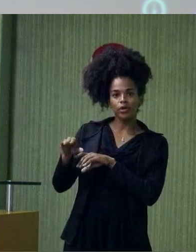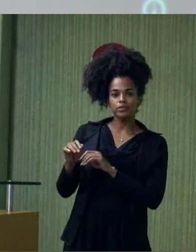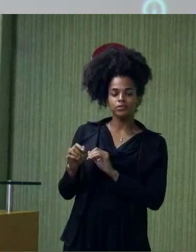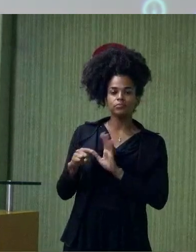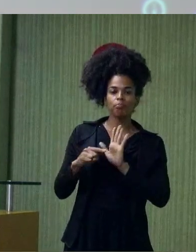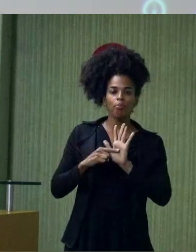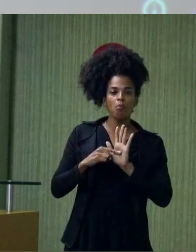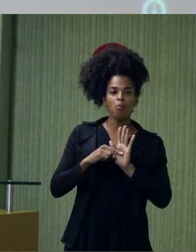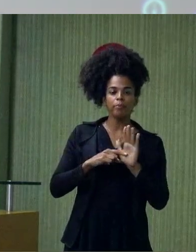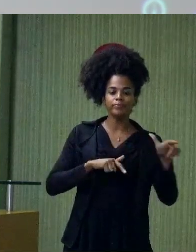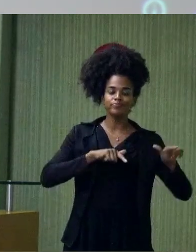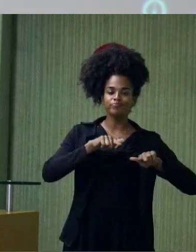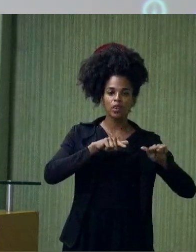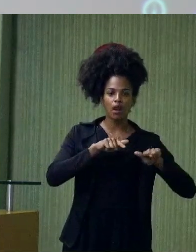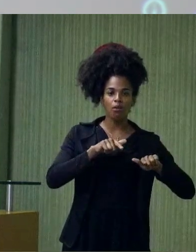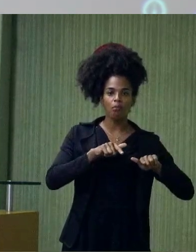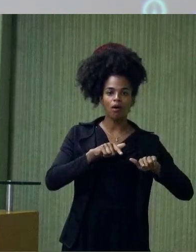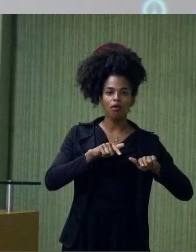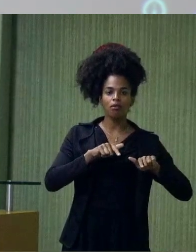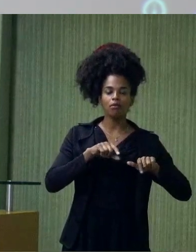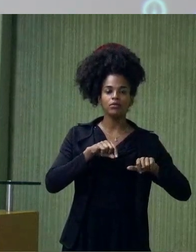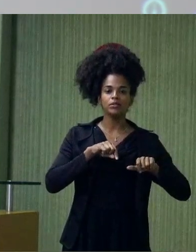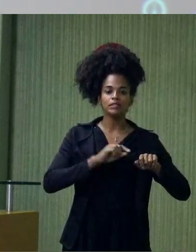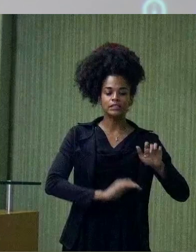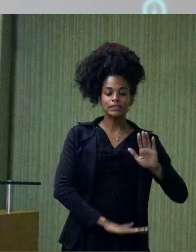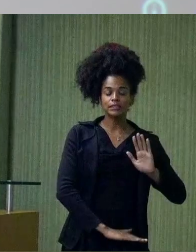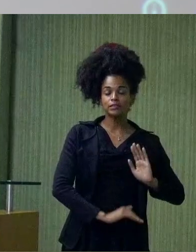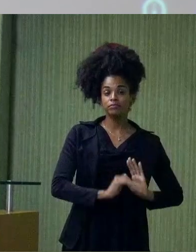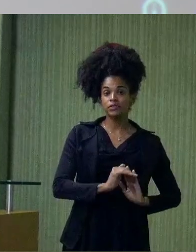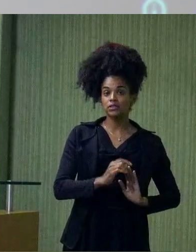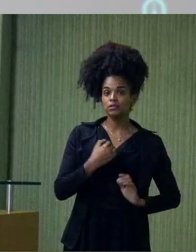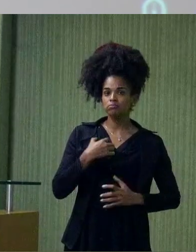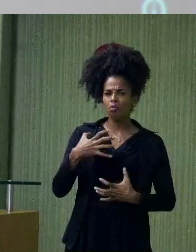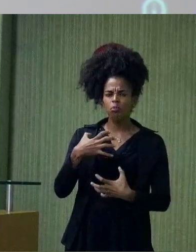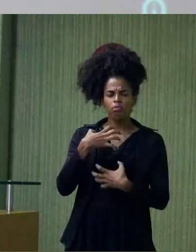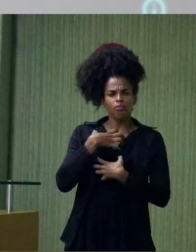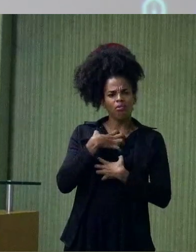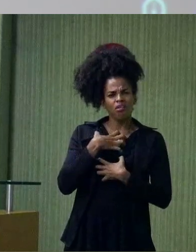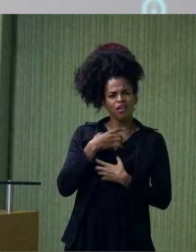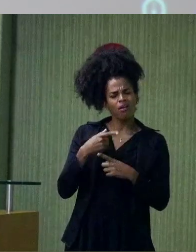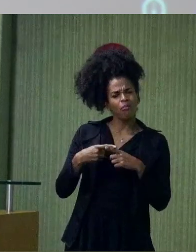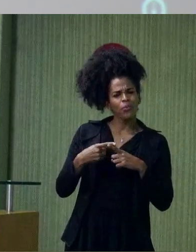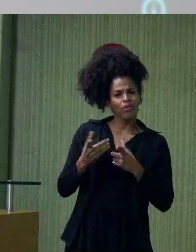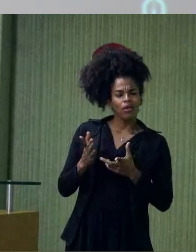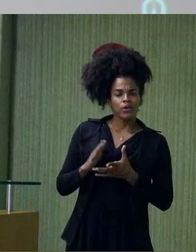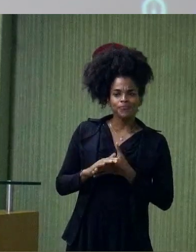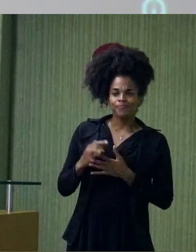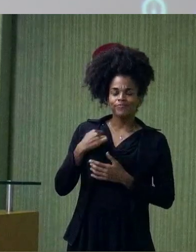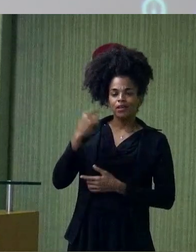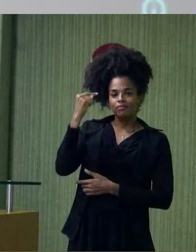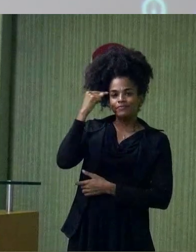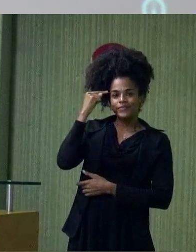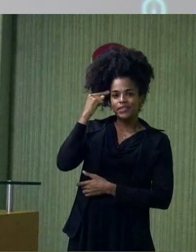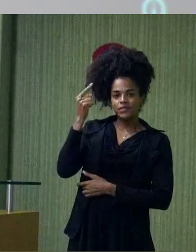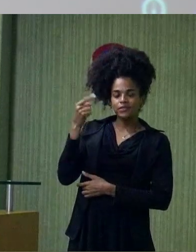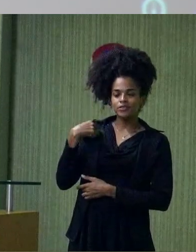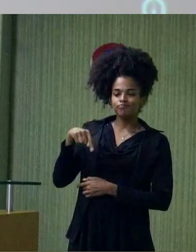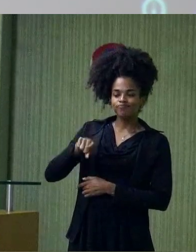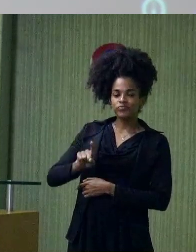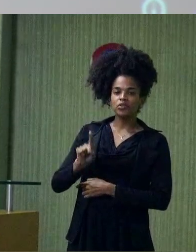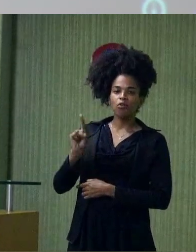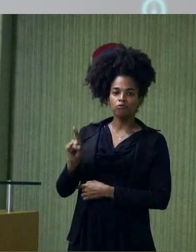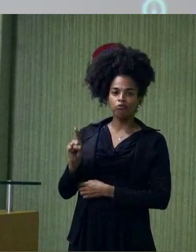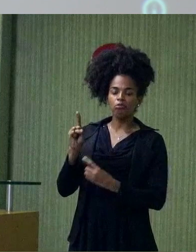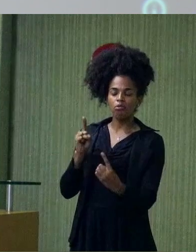eu eu faço plantões né na infância e vejo quanto é lamentável a gente liar